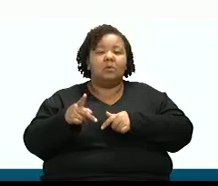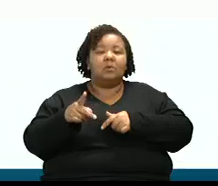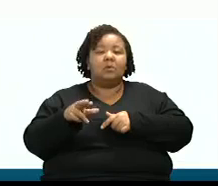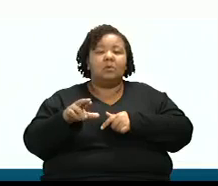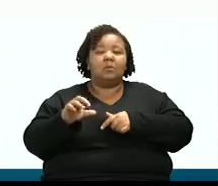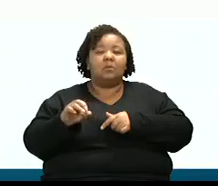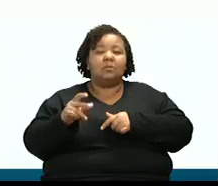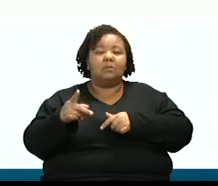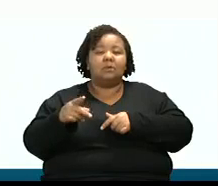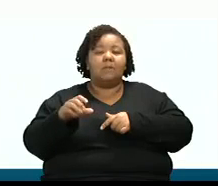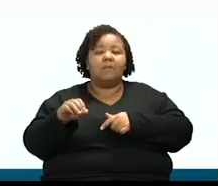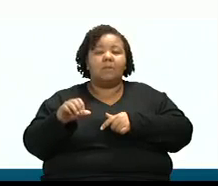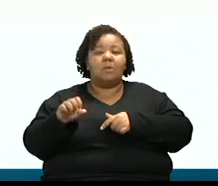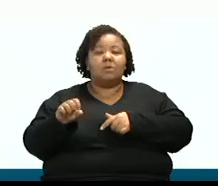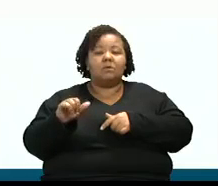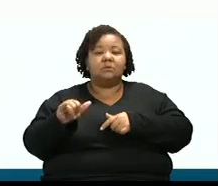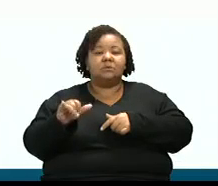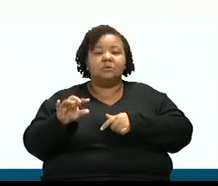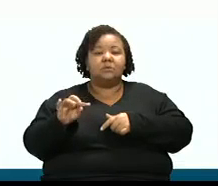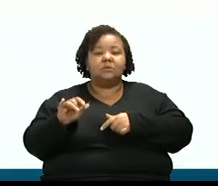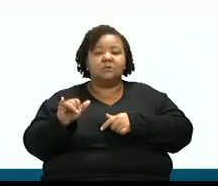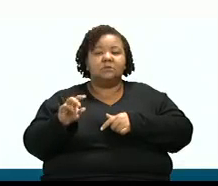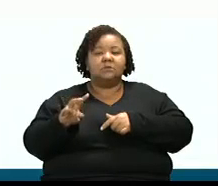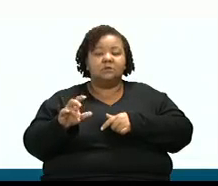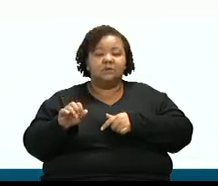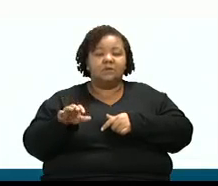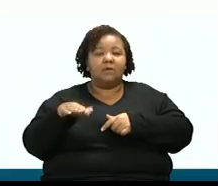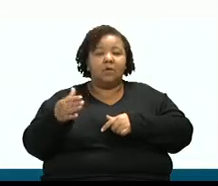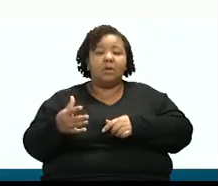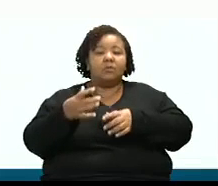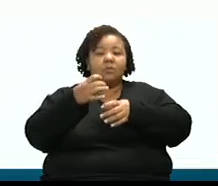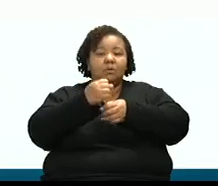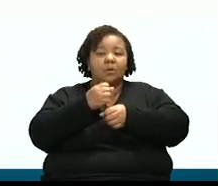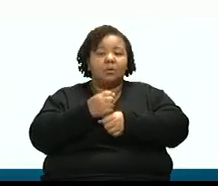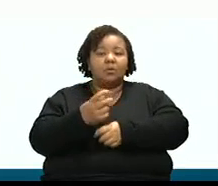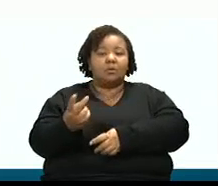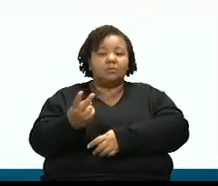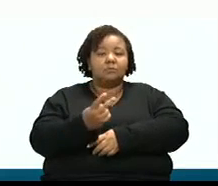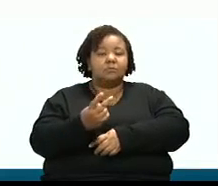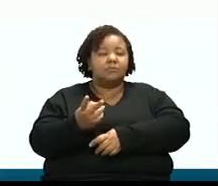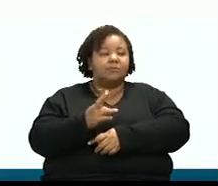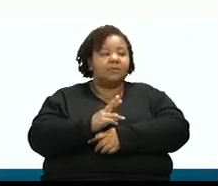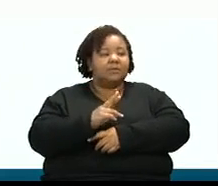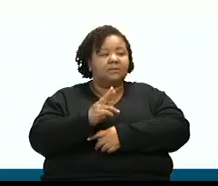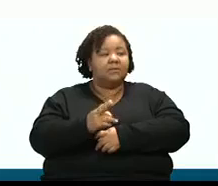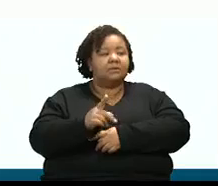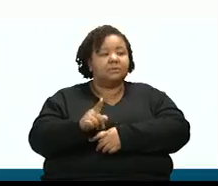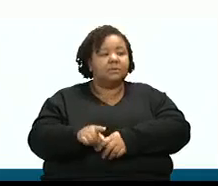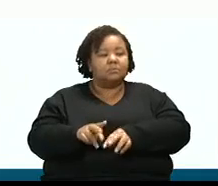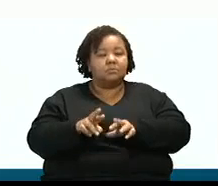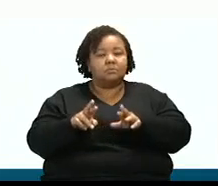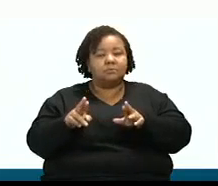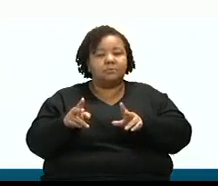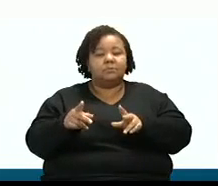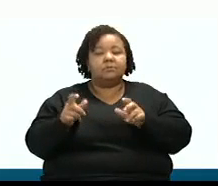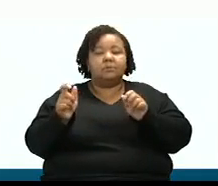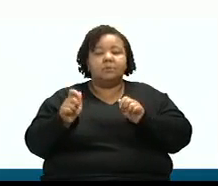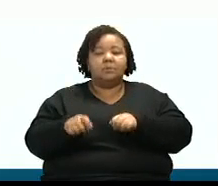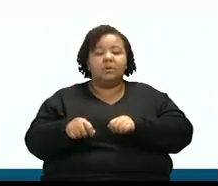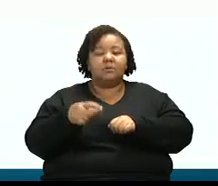dizer que quando eu calculo essas duas derivadas parciais e os resultados são diferentes, eu